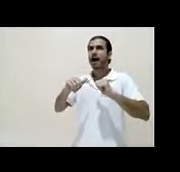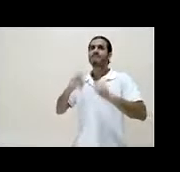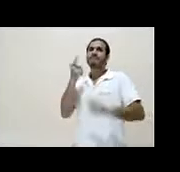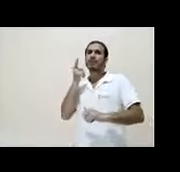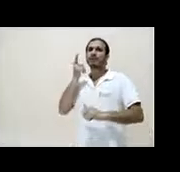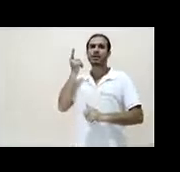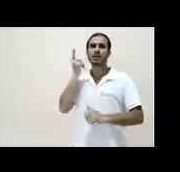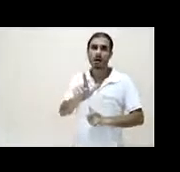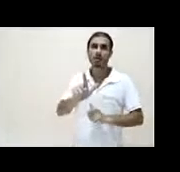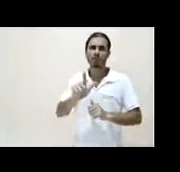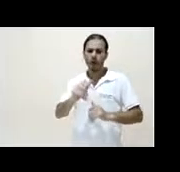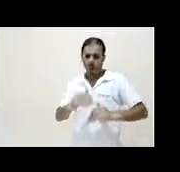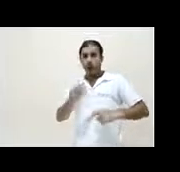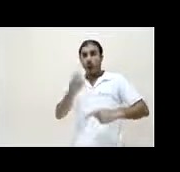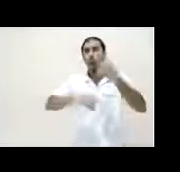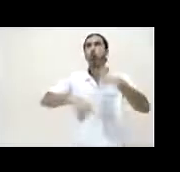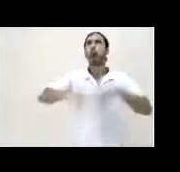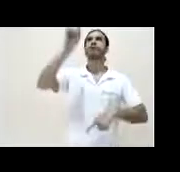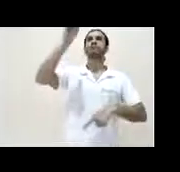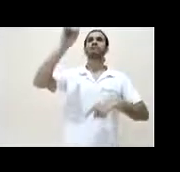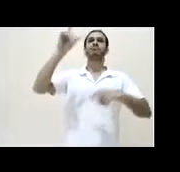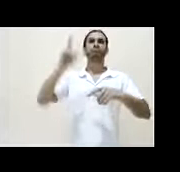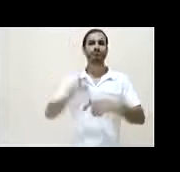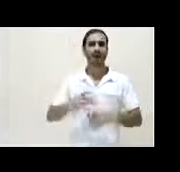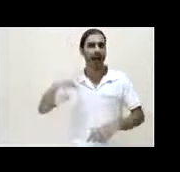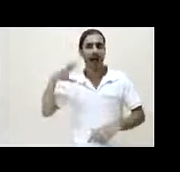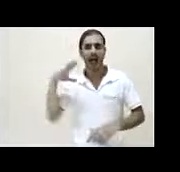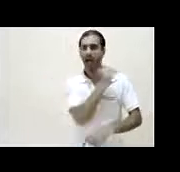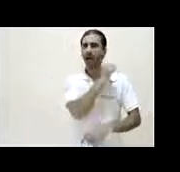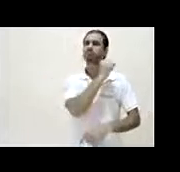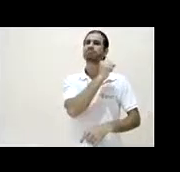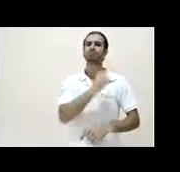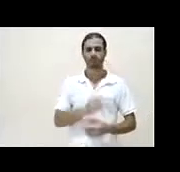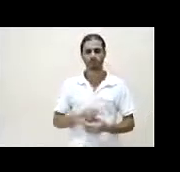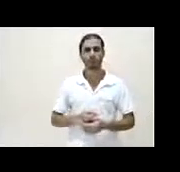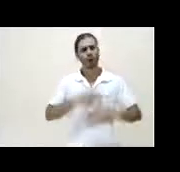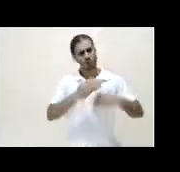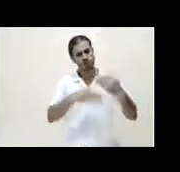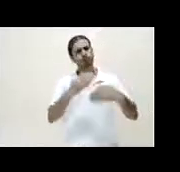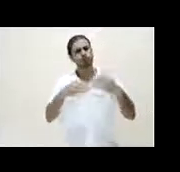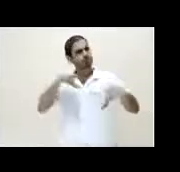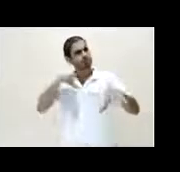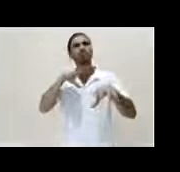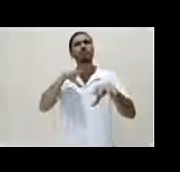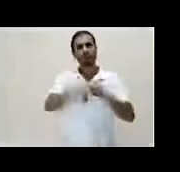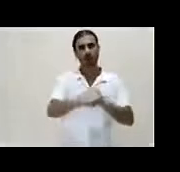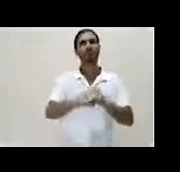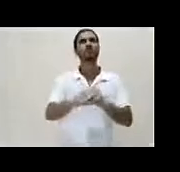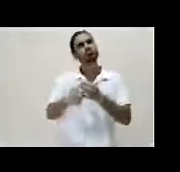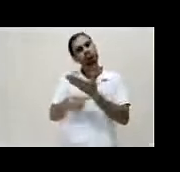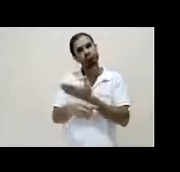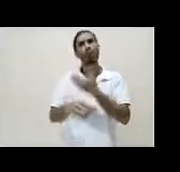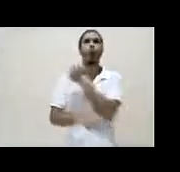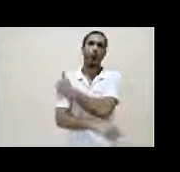ter uma evolução muito maior. Você consegue avançar bastante no processo formativo desse aluno, né? E aí a